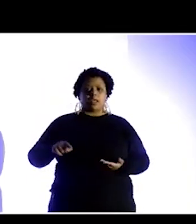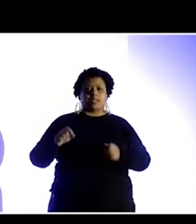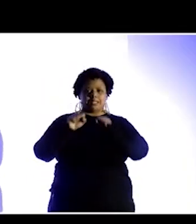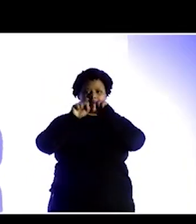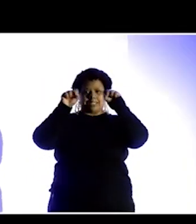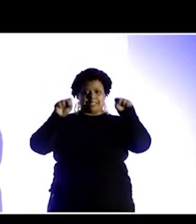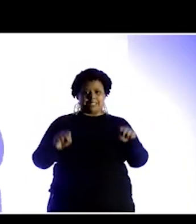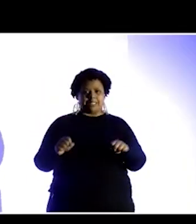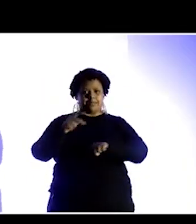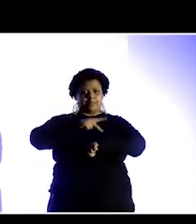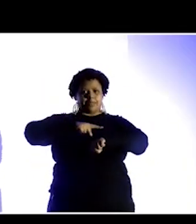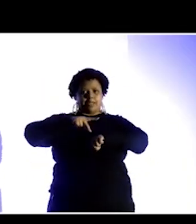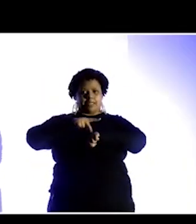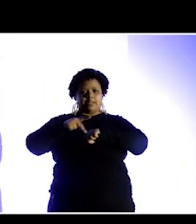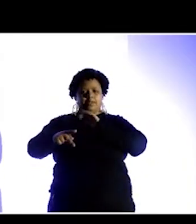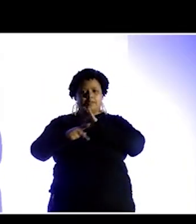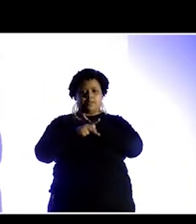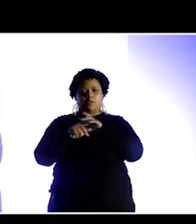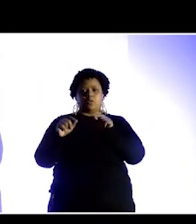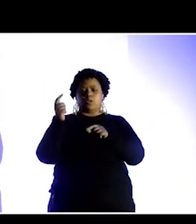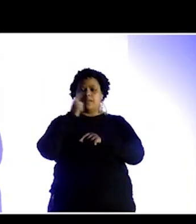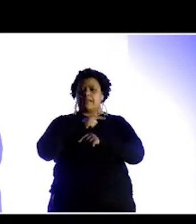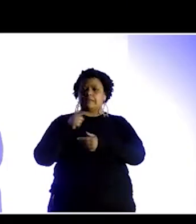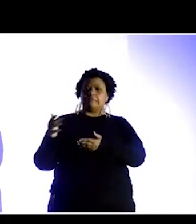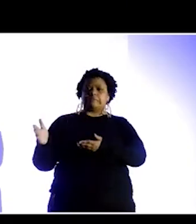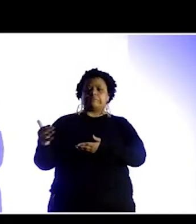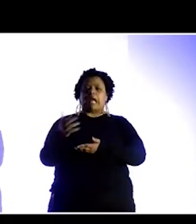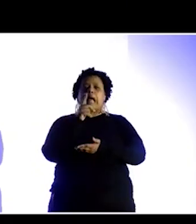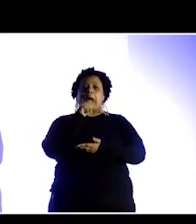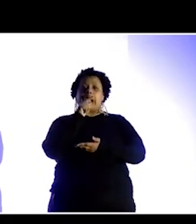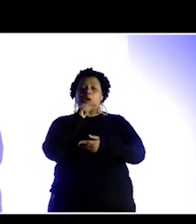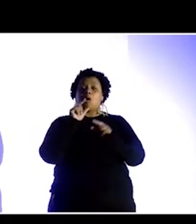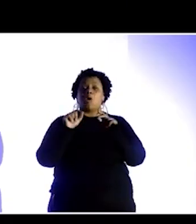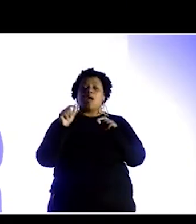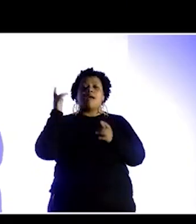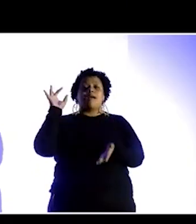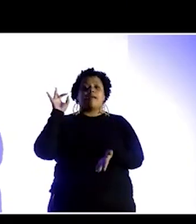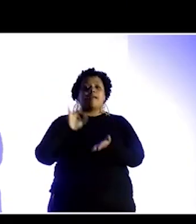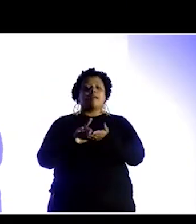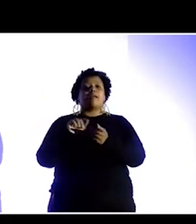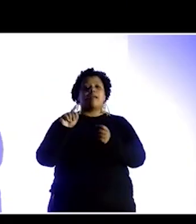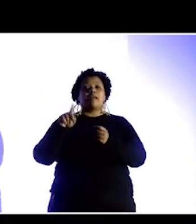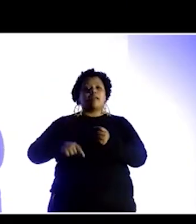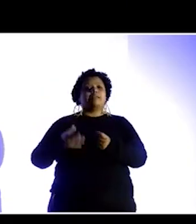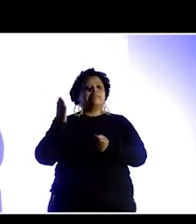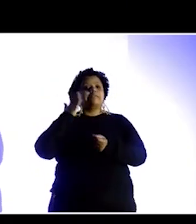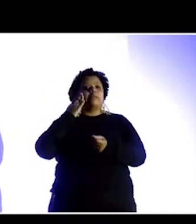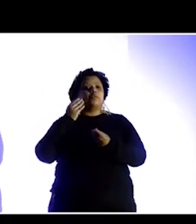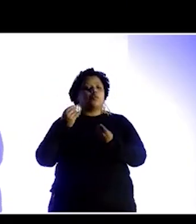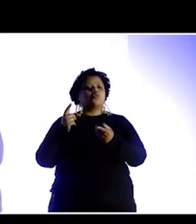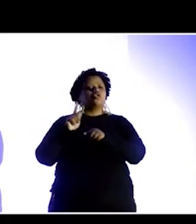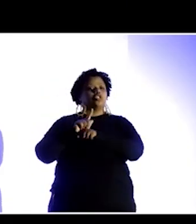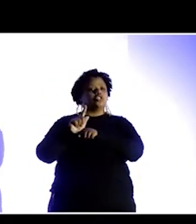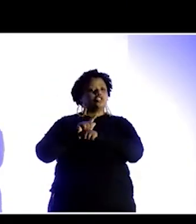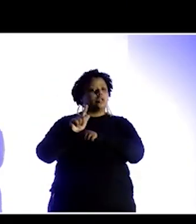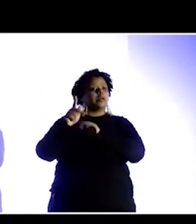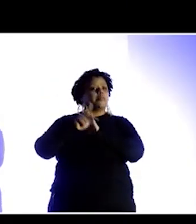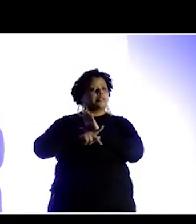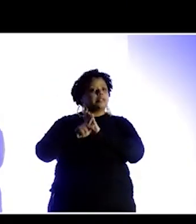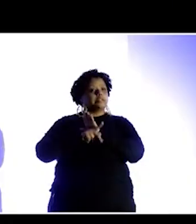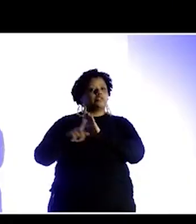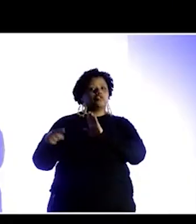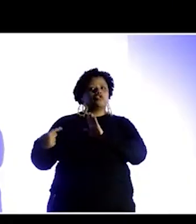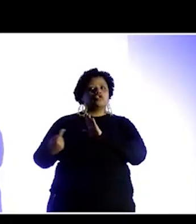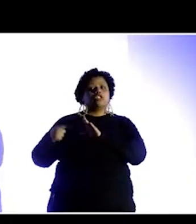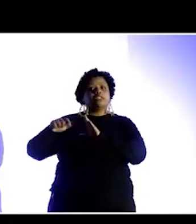Sistema Nacional de Gerenciamento de Recursos Hídricos, né, que é quem efetivamente lida com a gestão e com o planejamento das